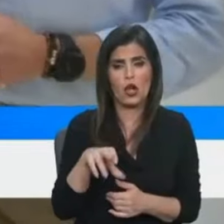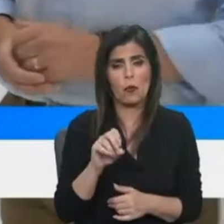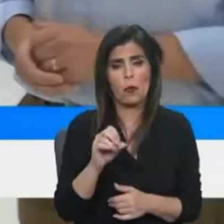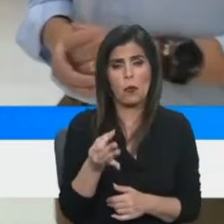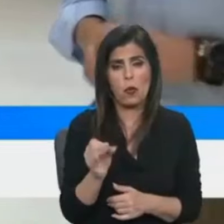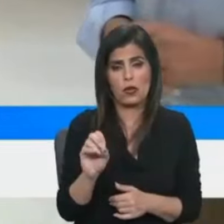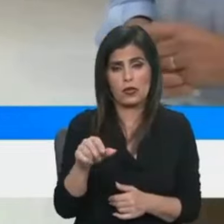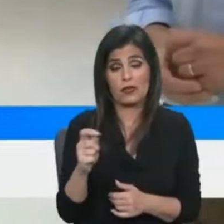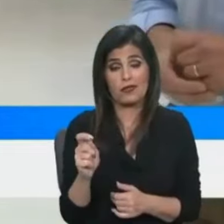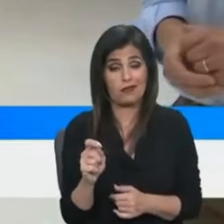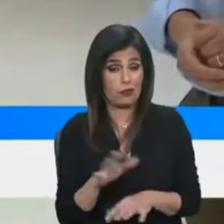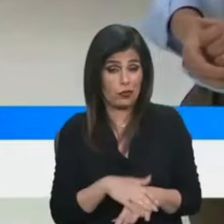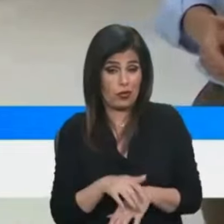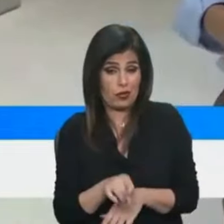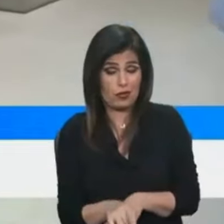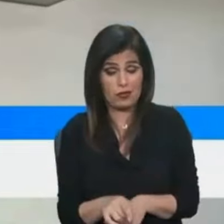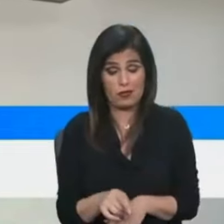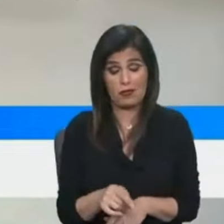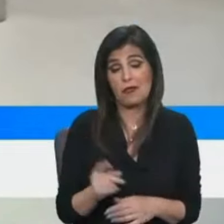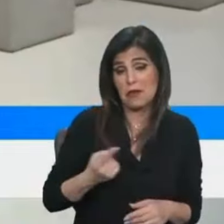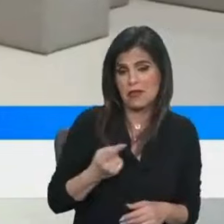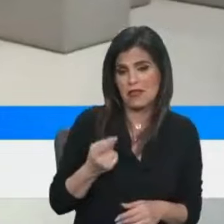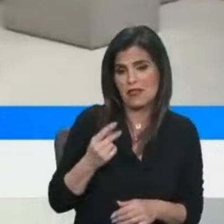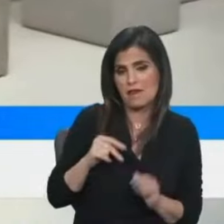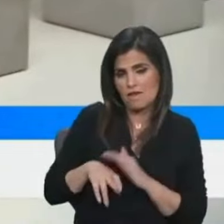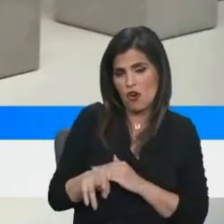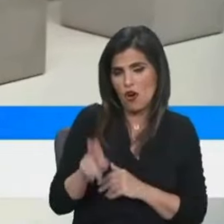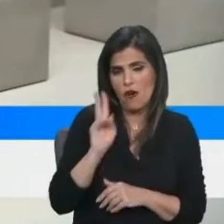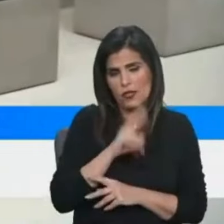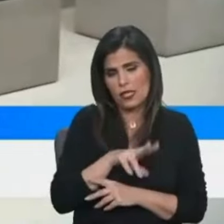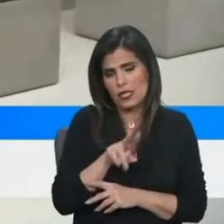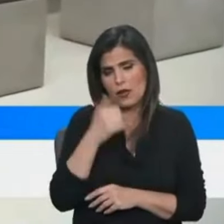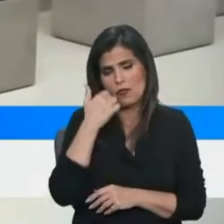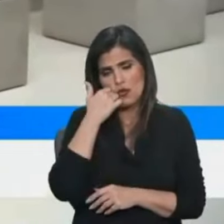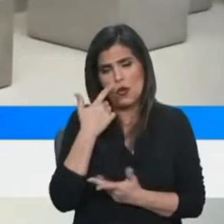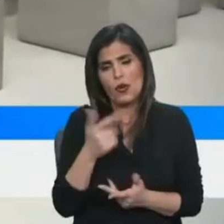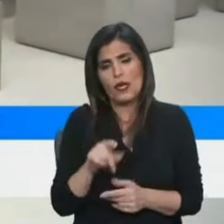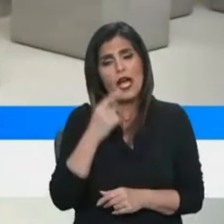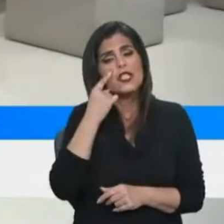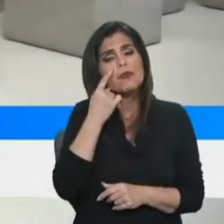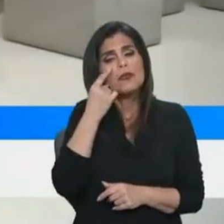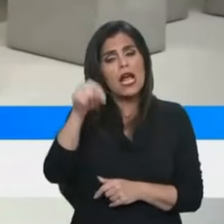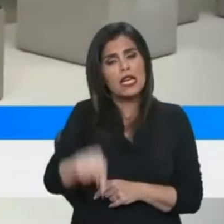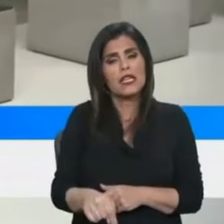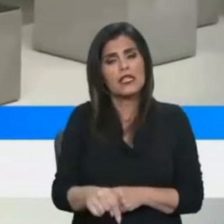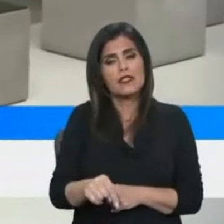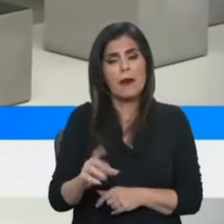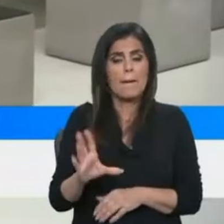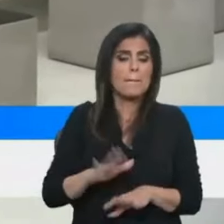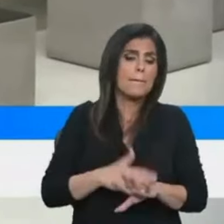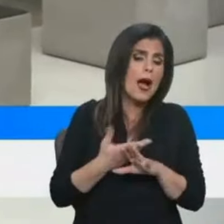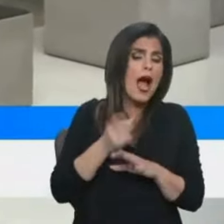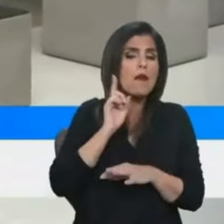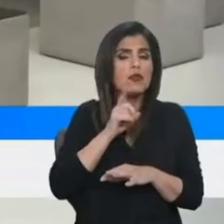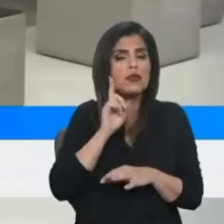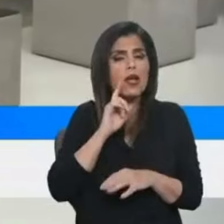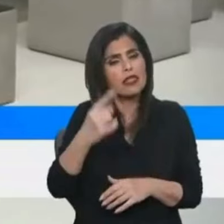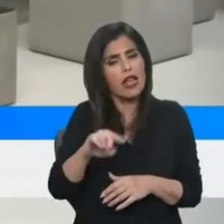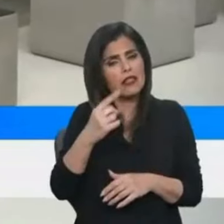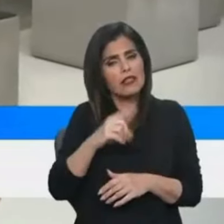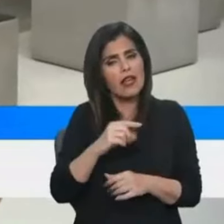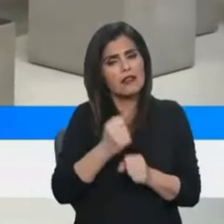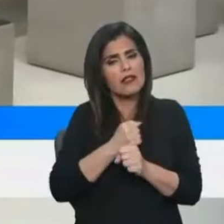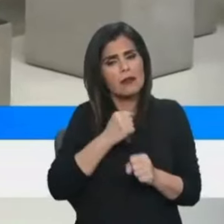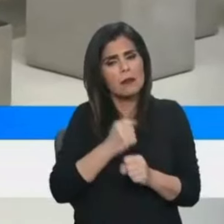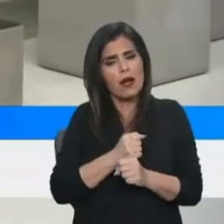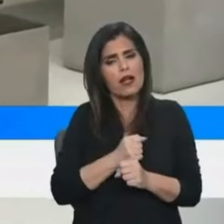está todos os motivos para visitar um museu, em especial este, que é o mais importante e conserva também as